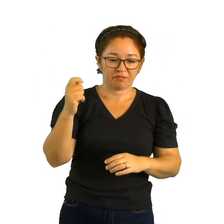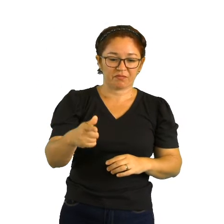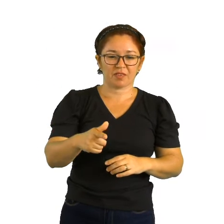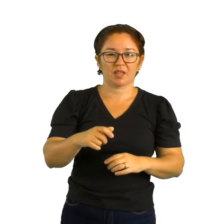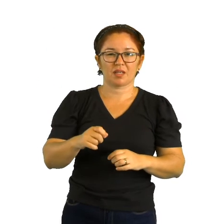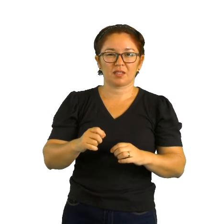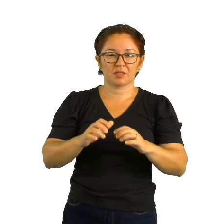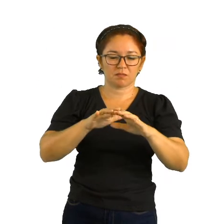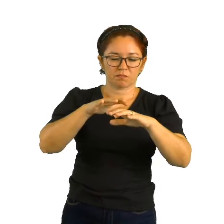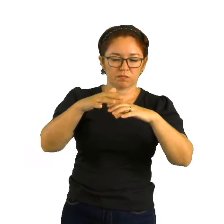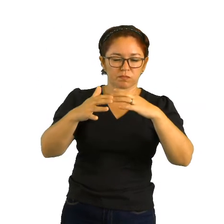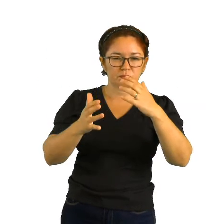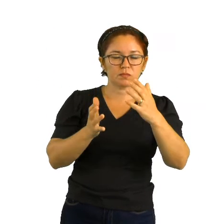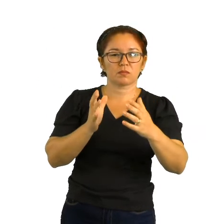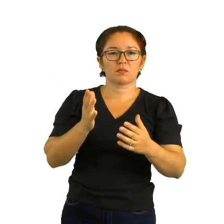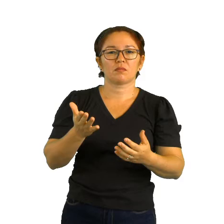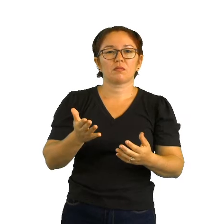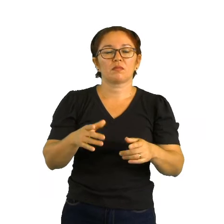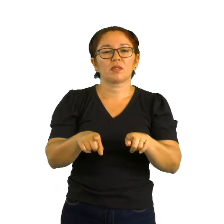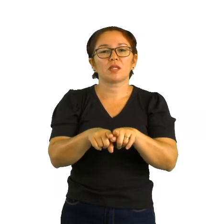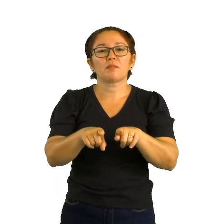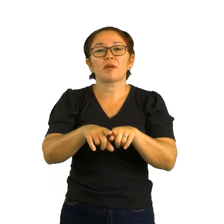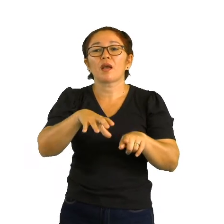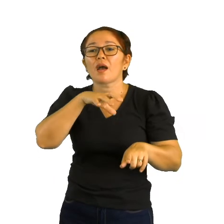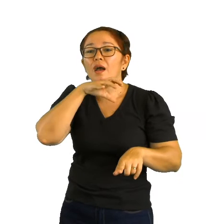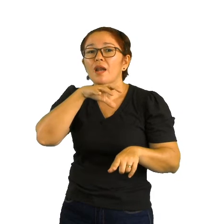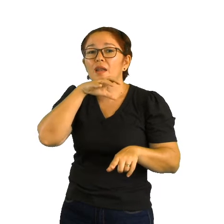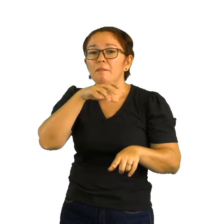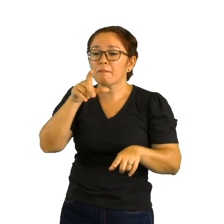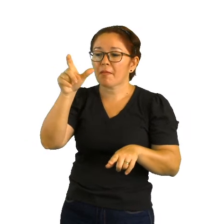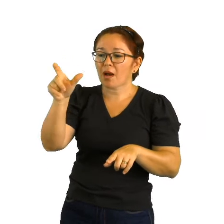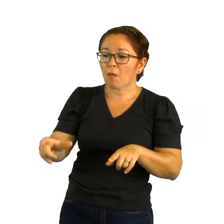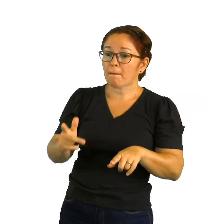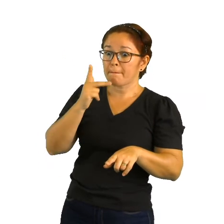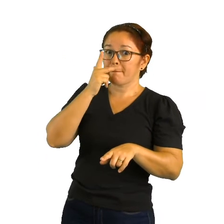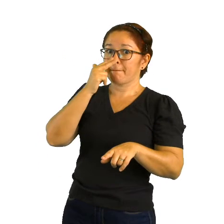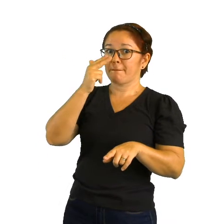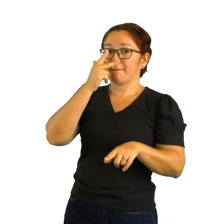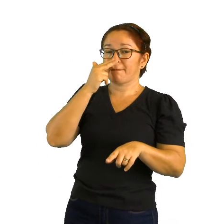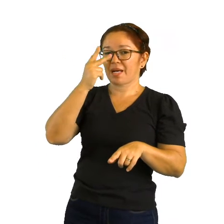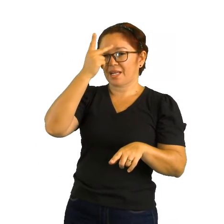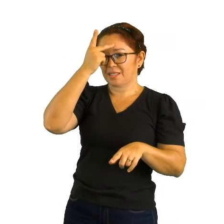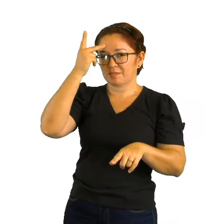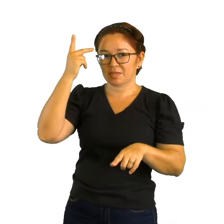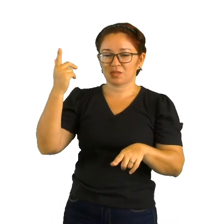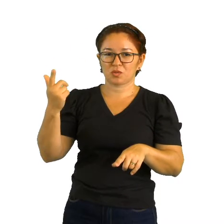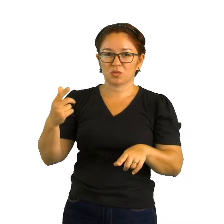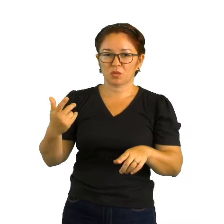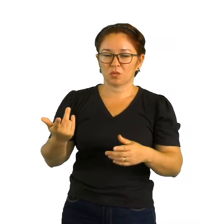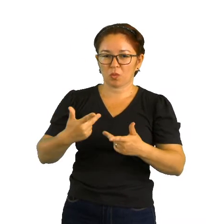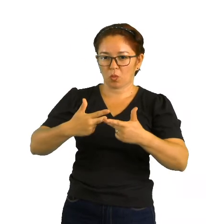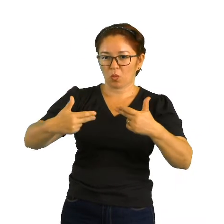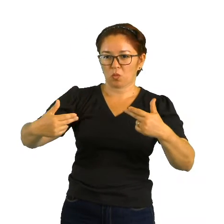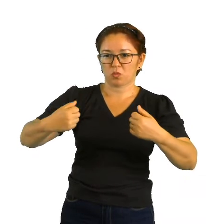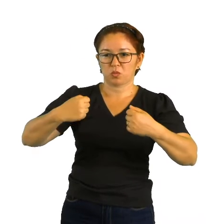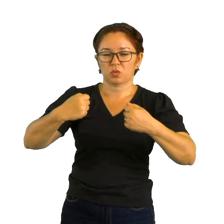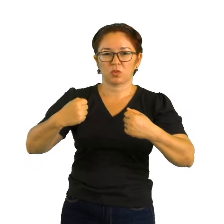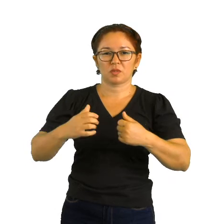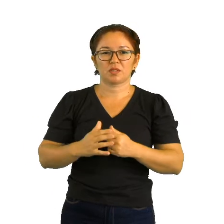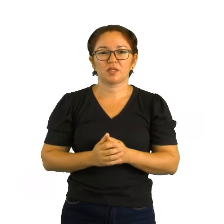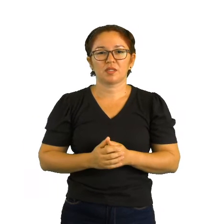com características humanas, objetos que voam, etc. Esses